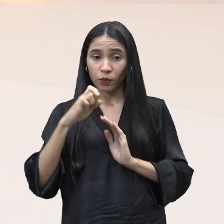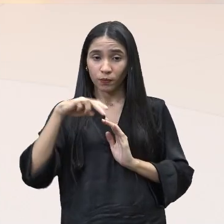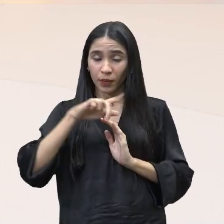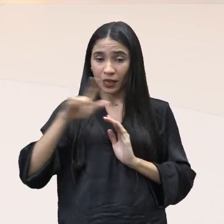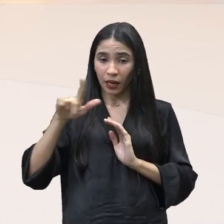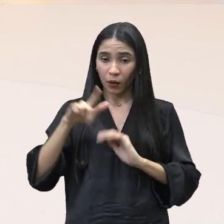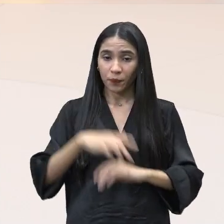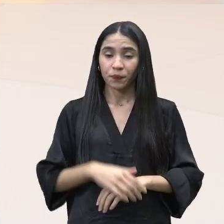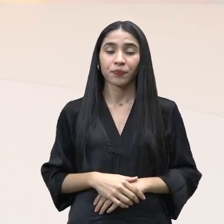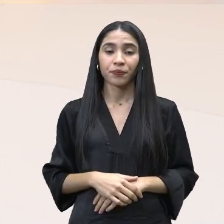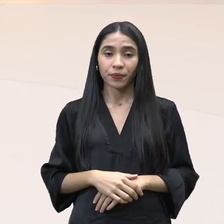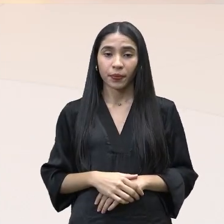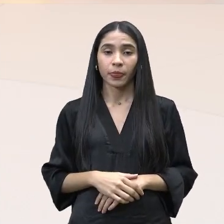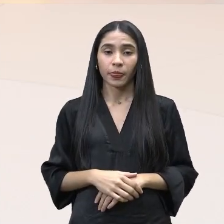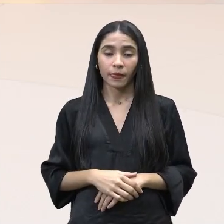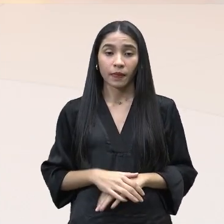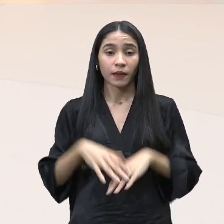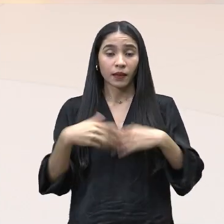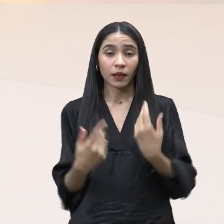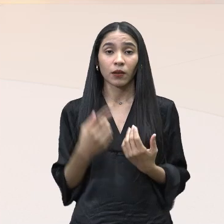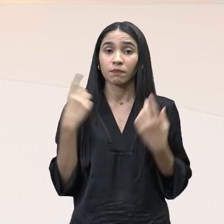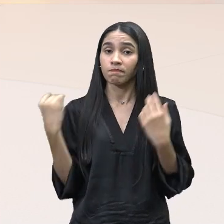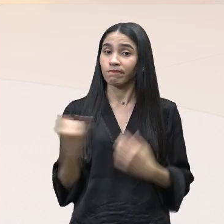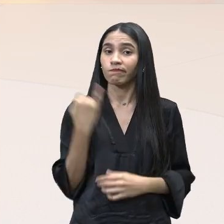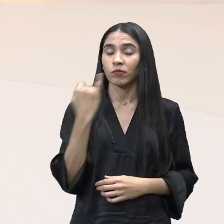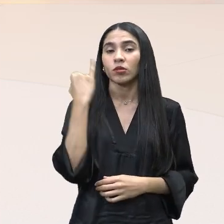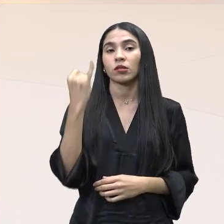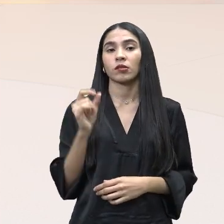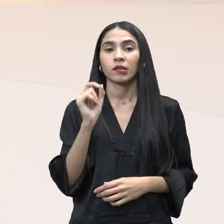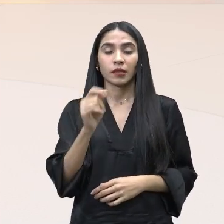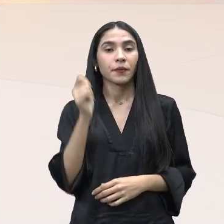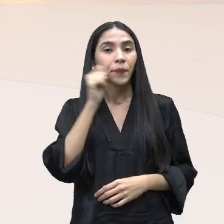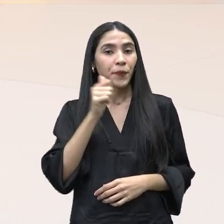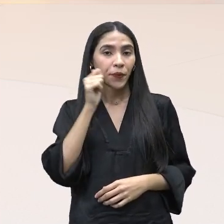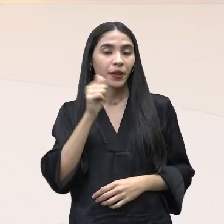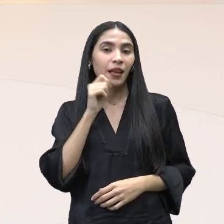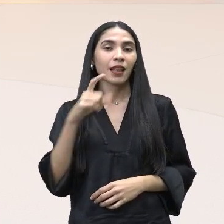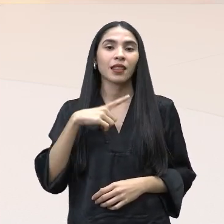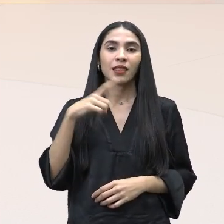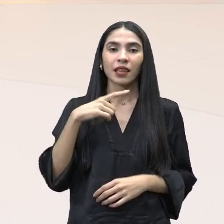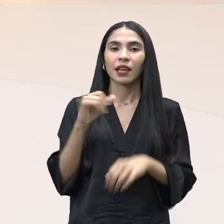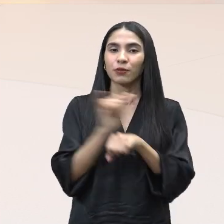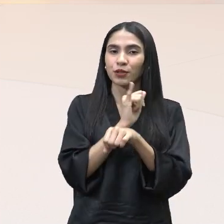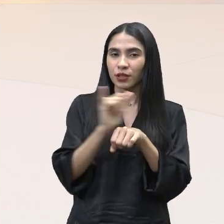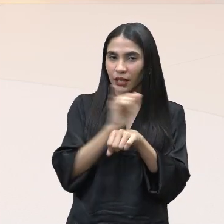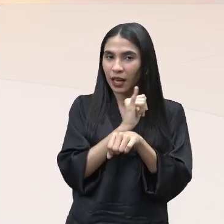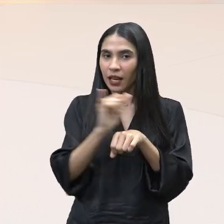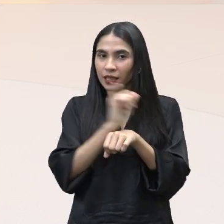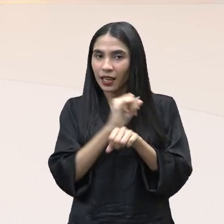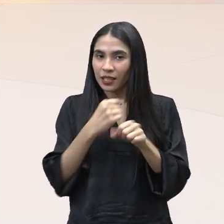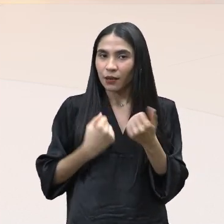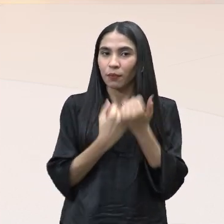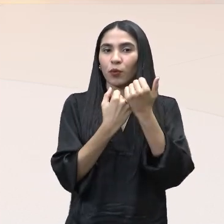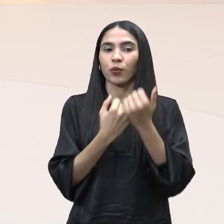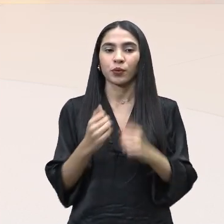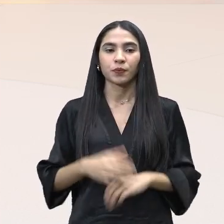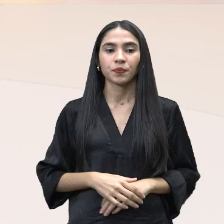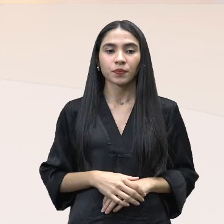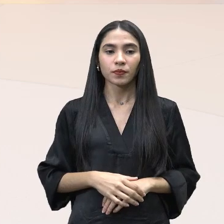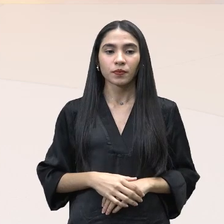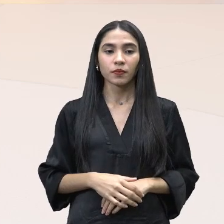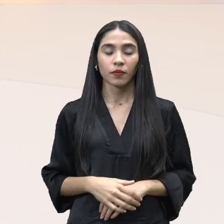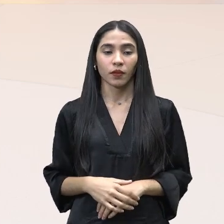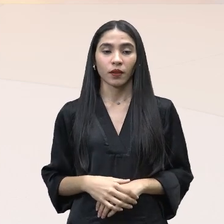continuando. Veja como é importante, né, que as mulheres tenham esses mecanismos de apoio. Vejam lá.